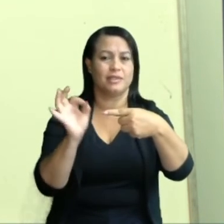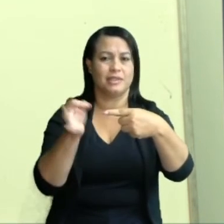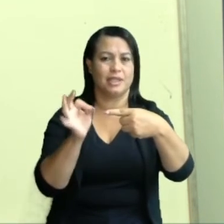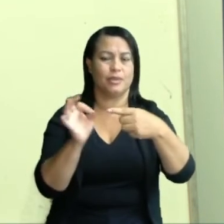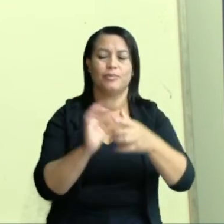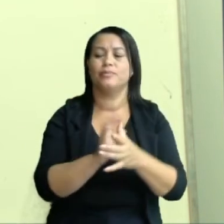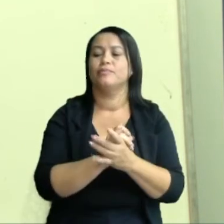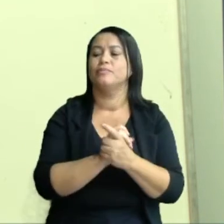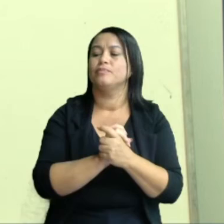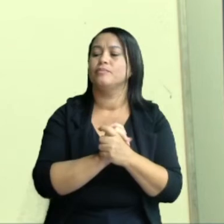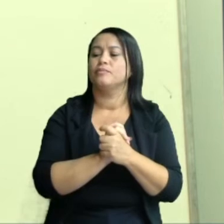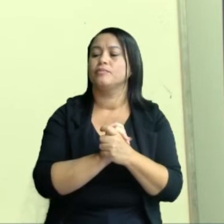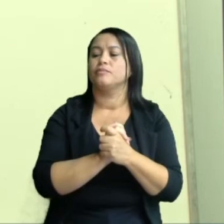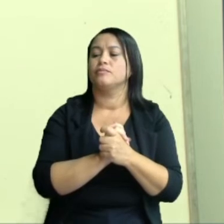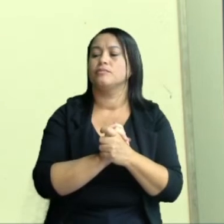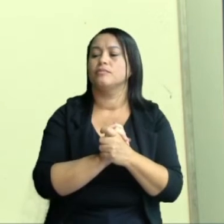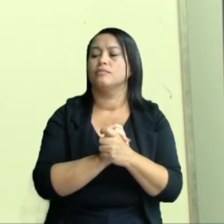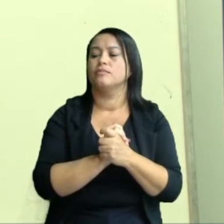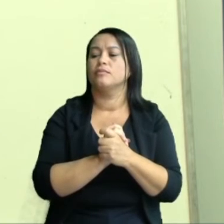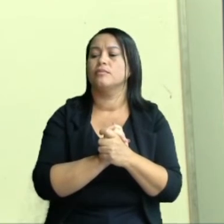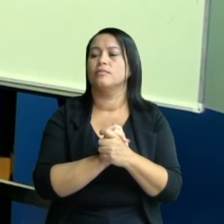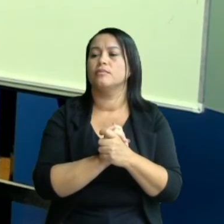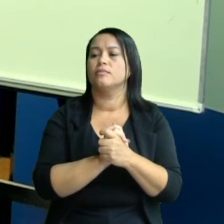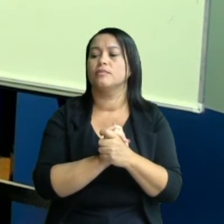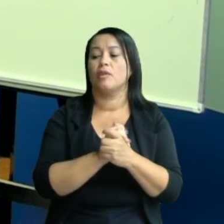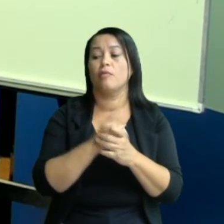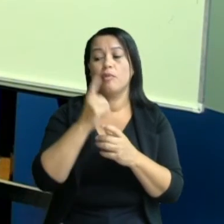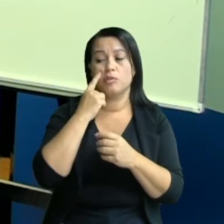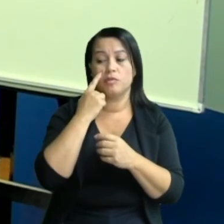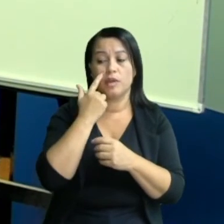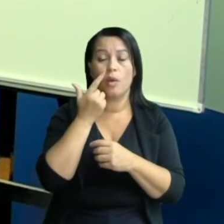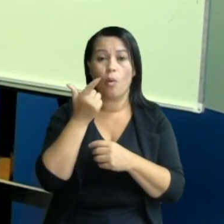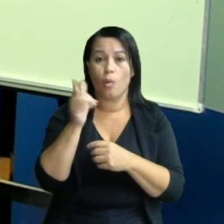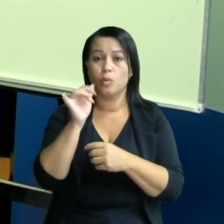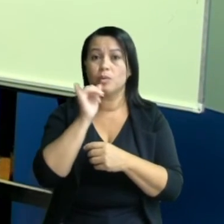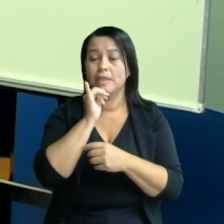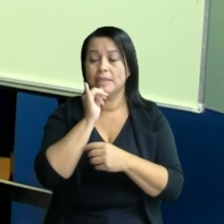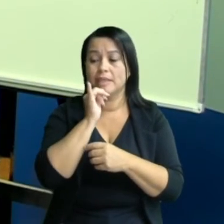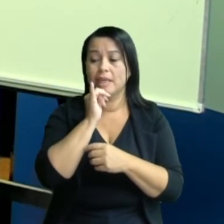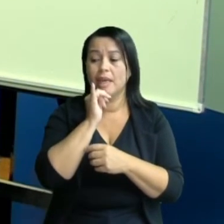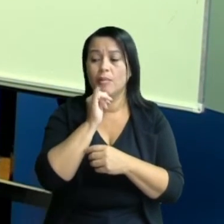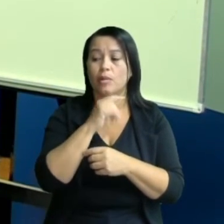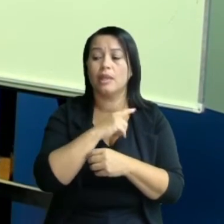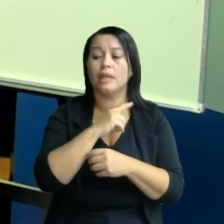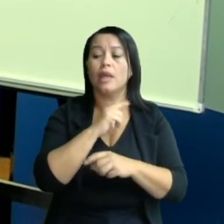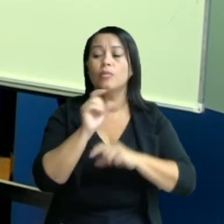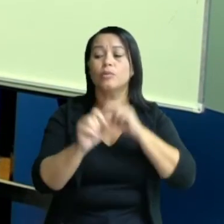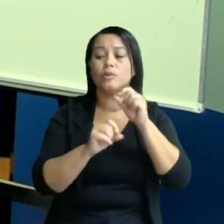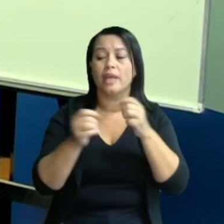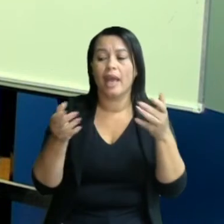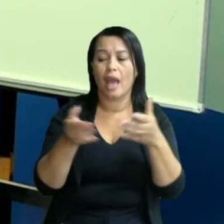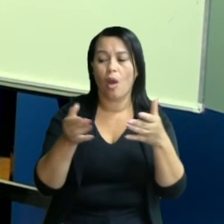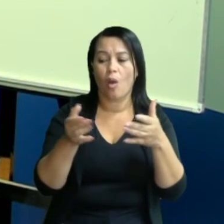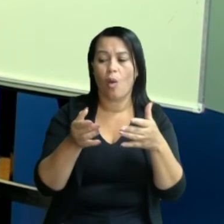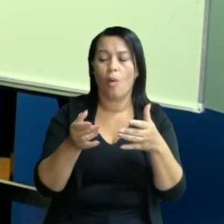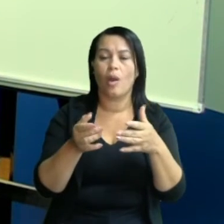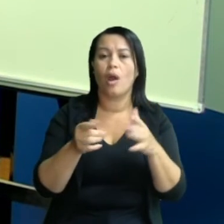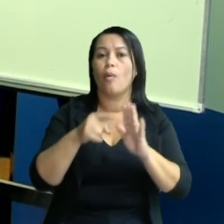certo? Vamos para mais um exemplo. Então, nós temos agora um exemplo com